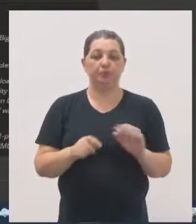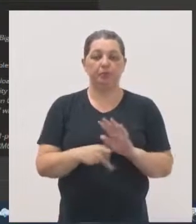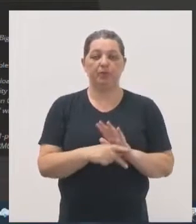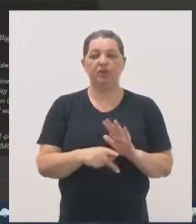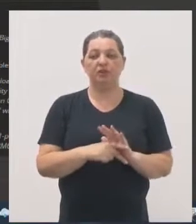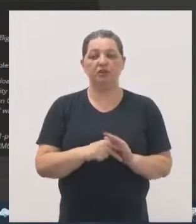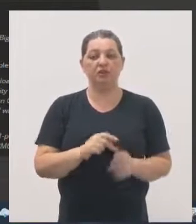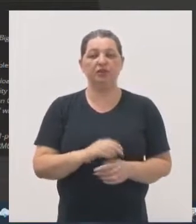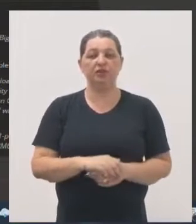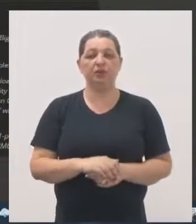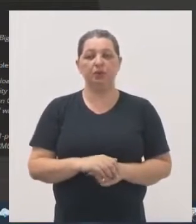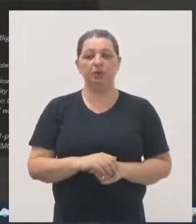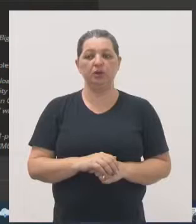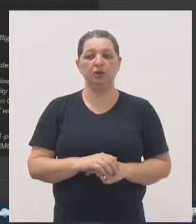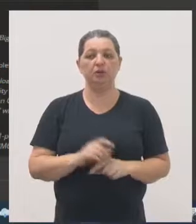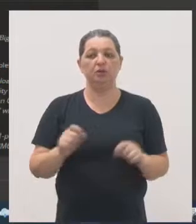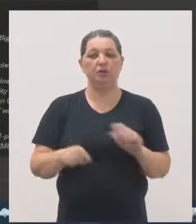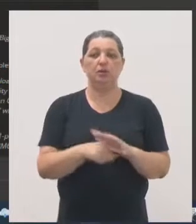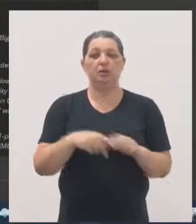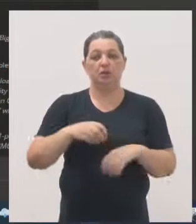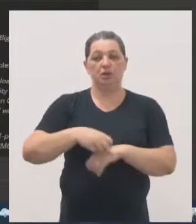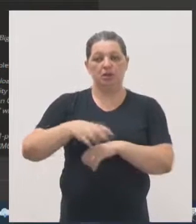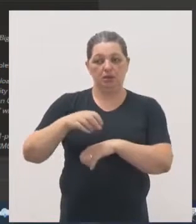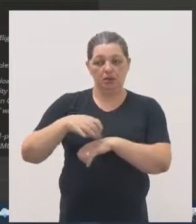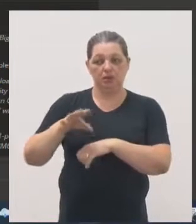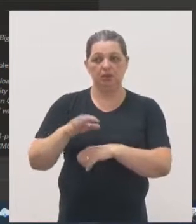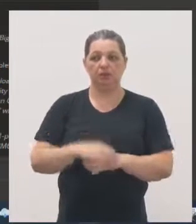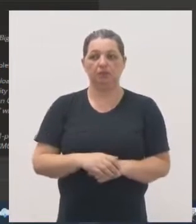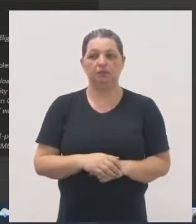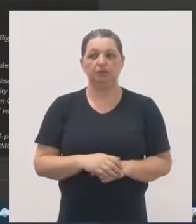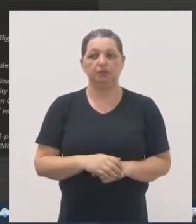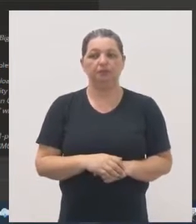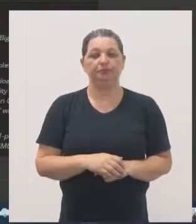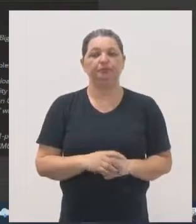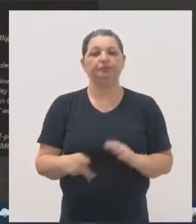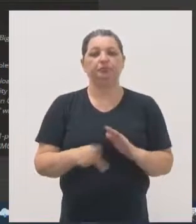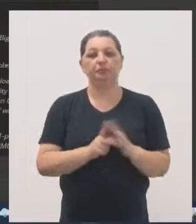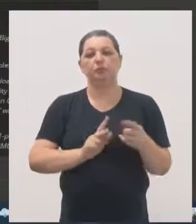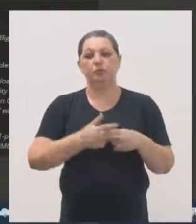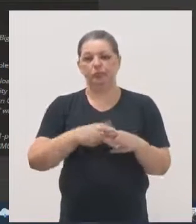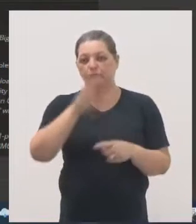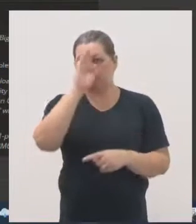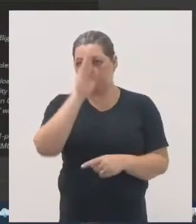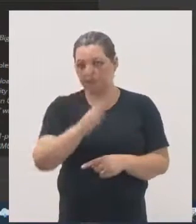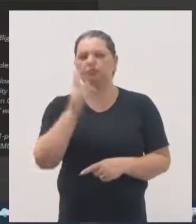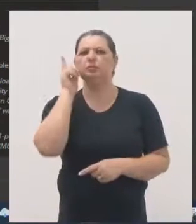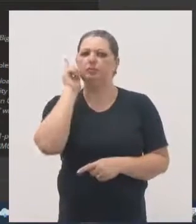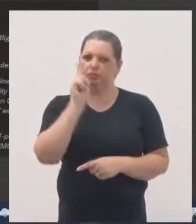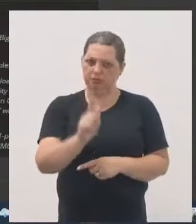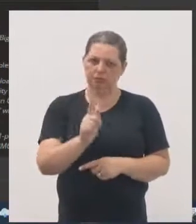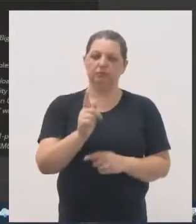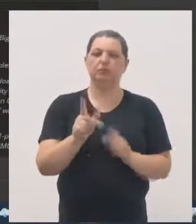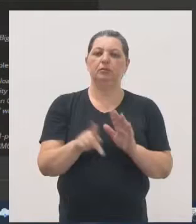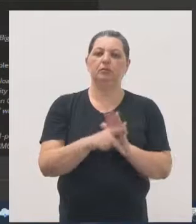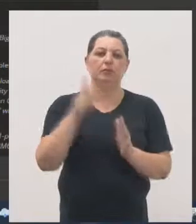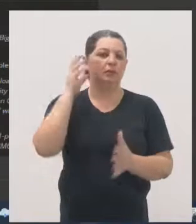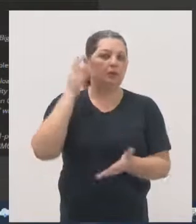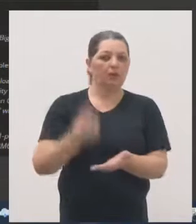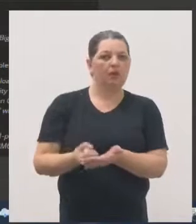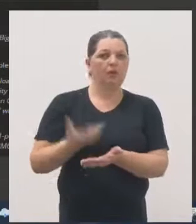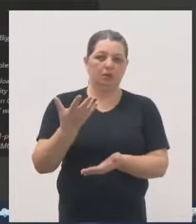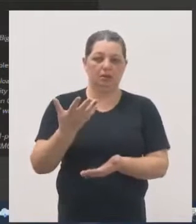né? E com algumas dicas e ferramentas fundamentais a gente consegue gravar o nosso podcast com